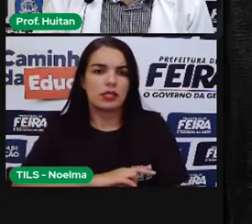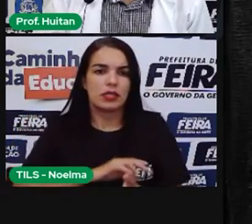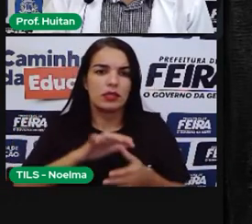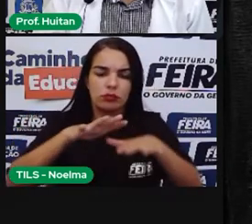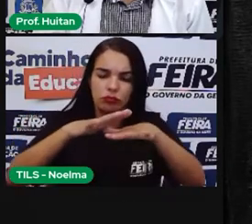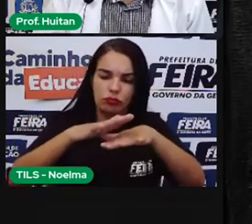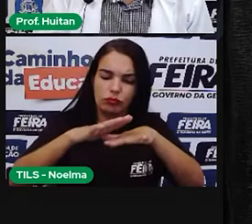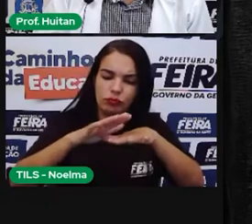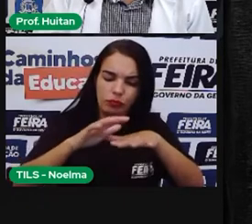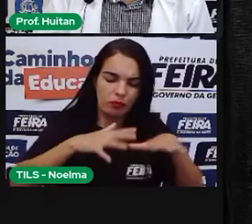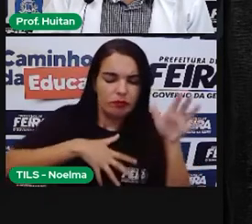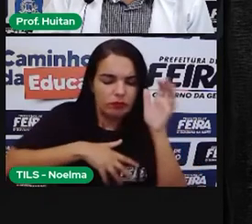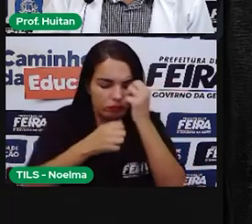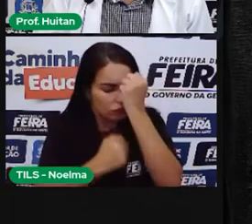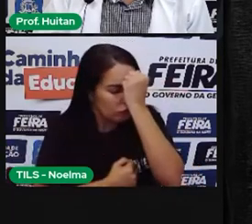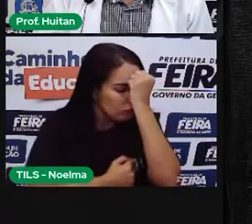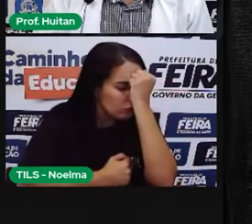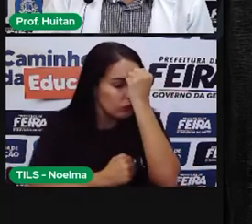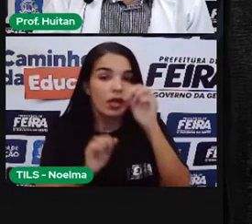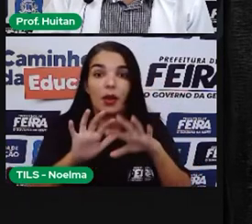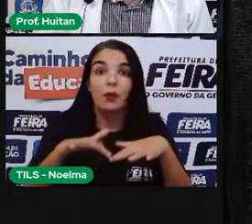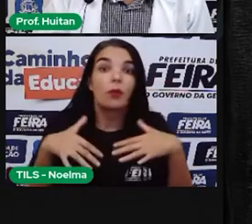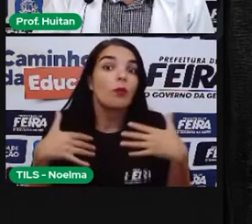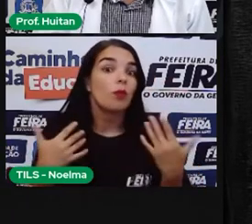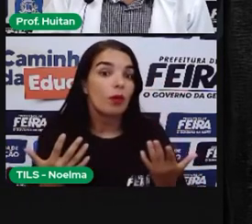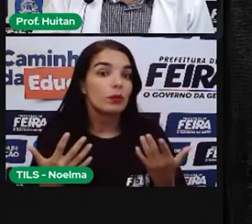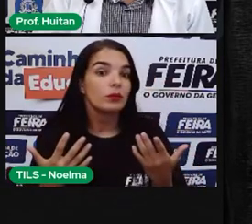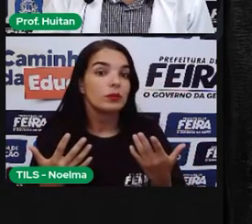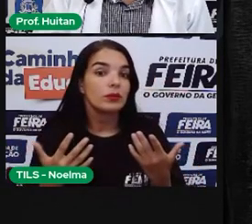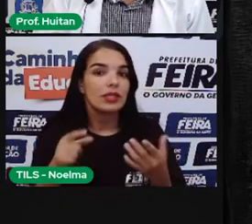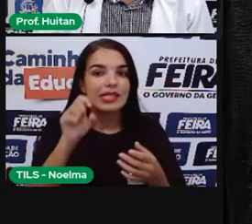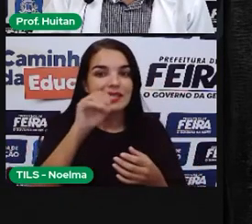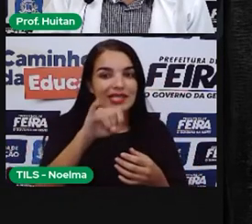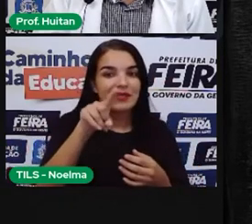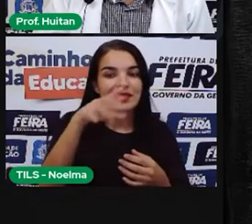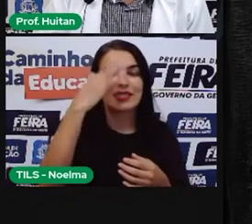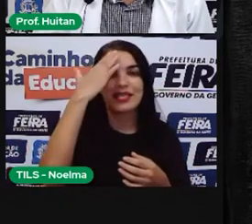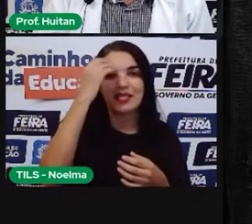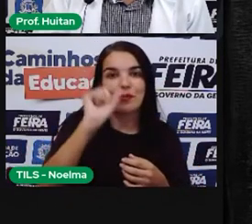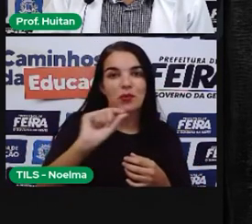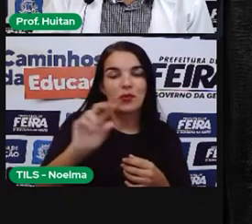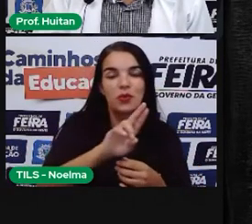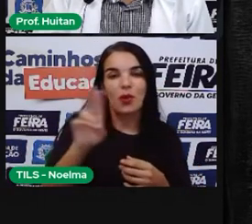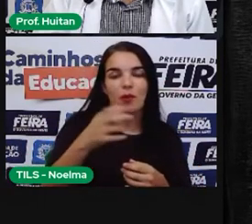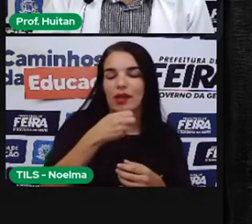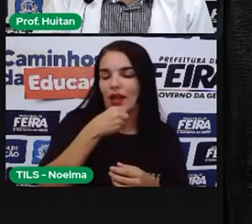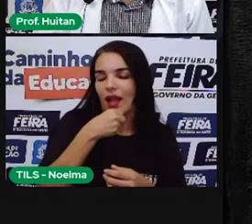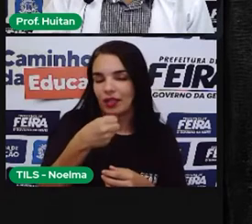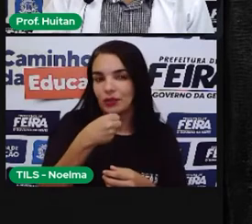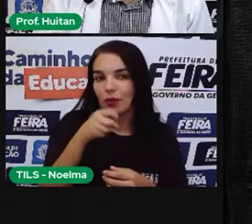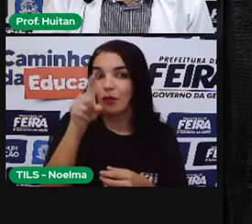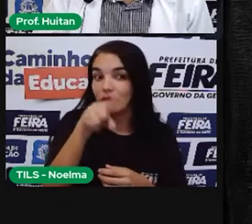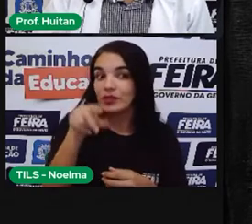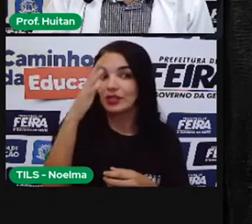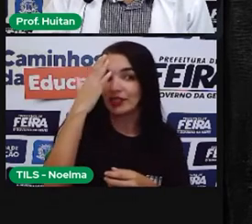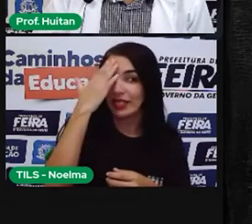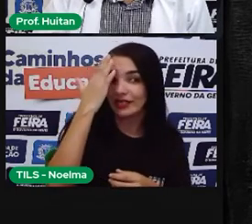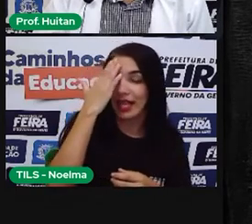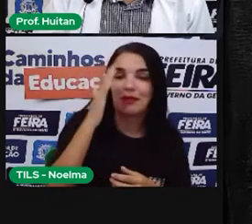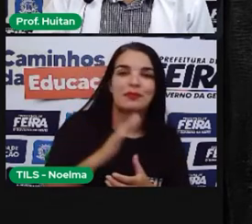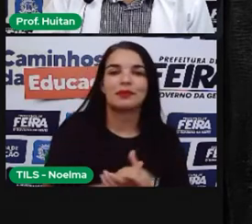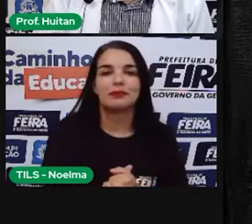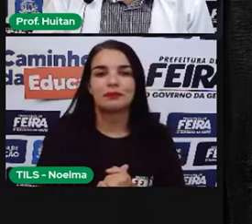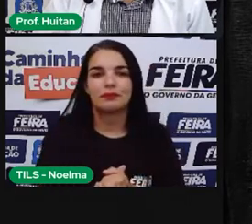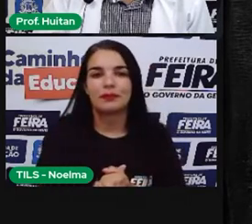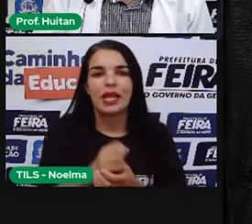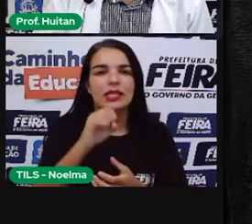sertanejo. Qual é o estilo? Pelo nome do cantor, eu tenho certeza que você já sabe, não é? E se você